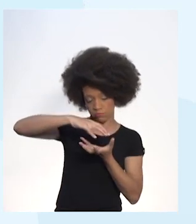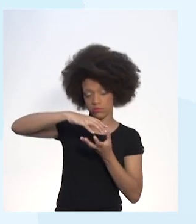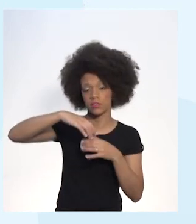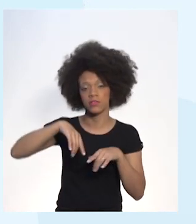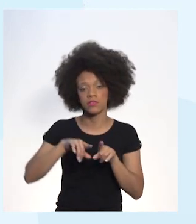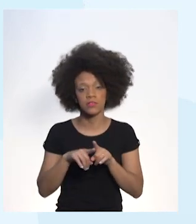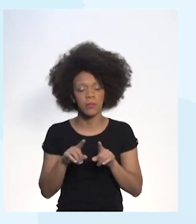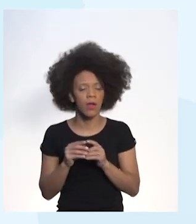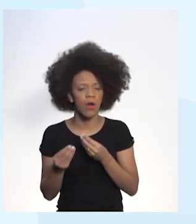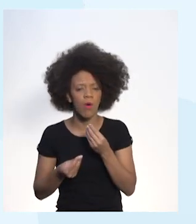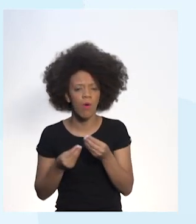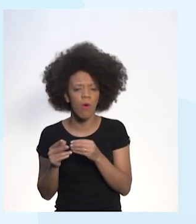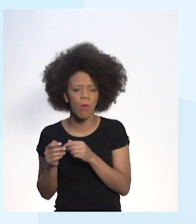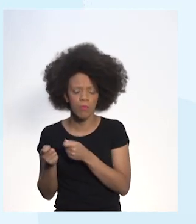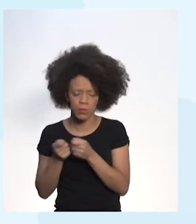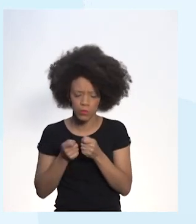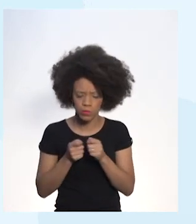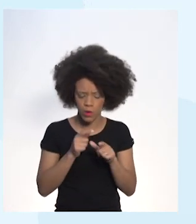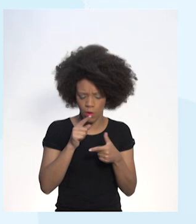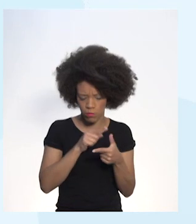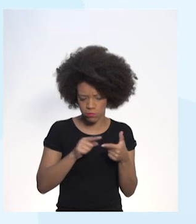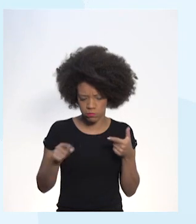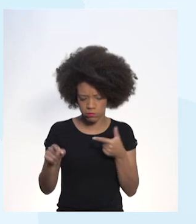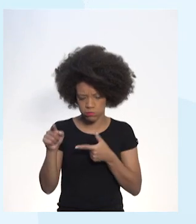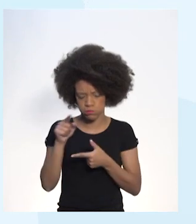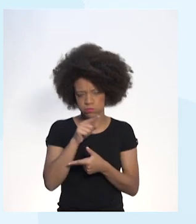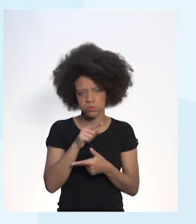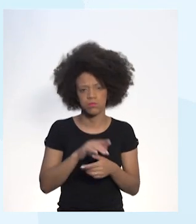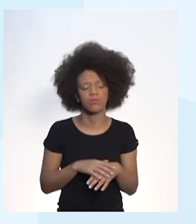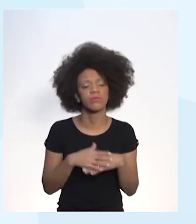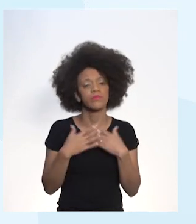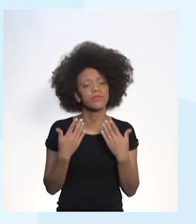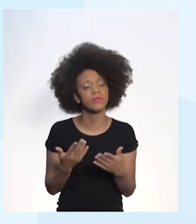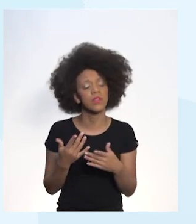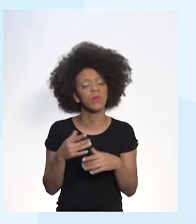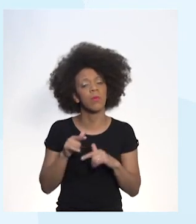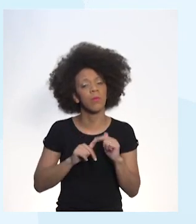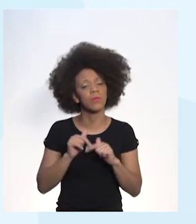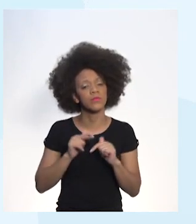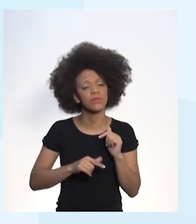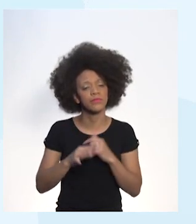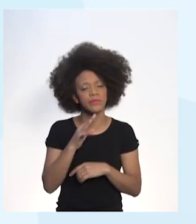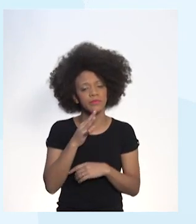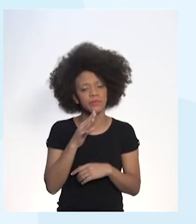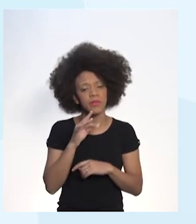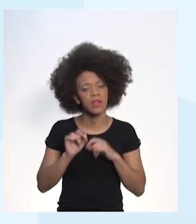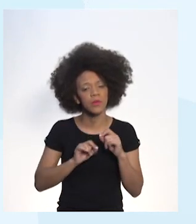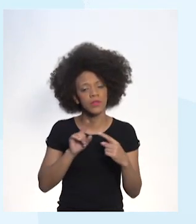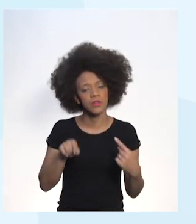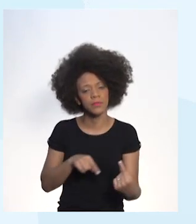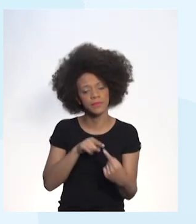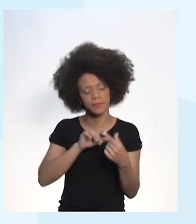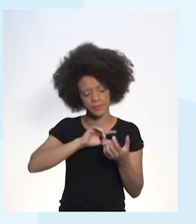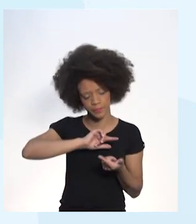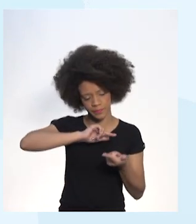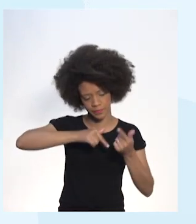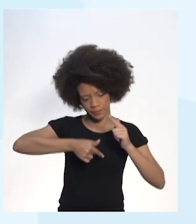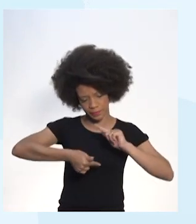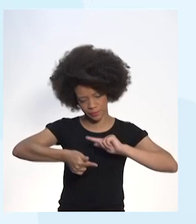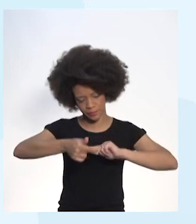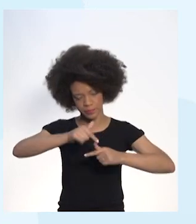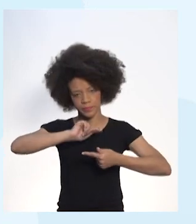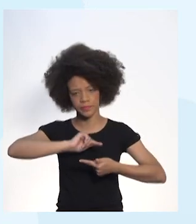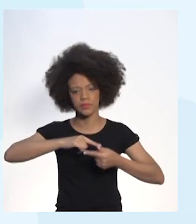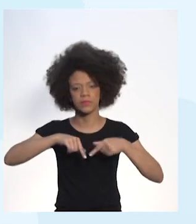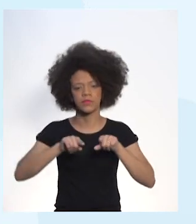determinar medidas de terrenos. Então, o objeto de conhecimento é a área de figuras planas, área do